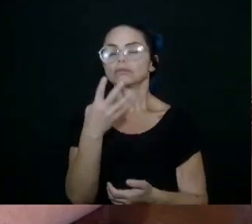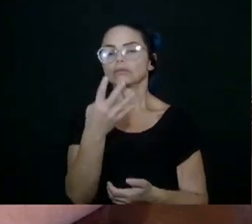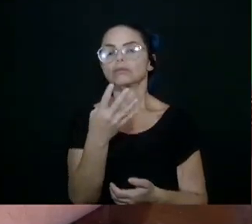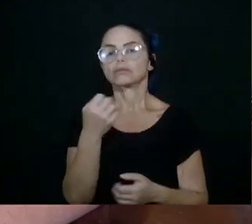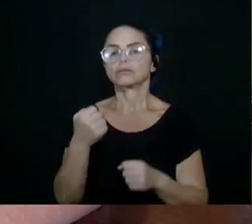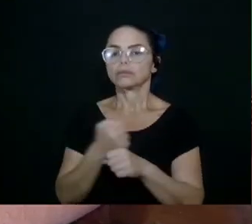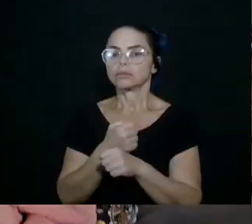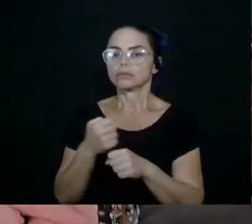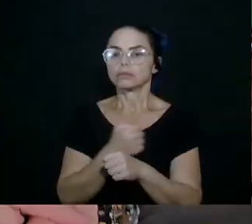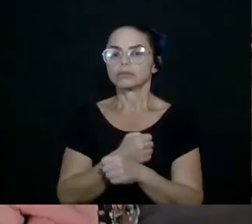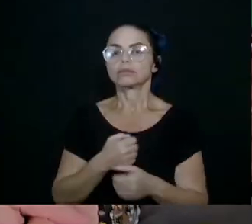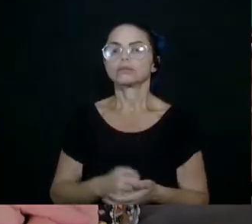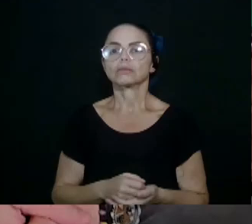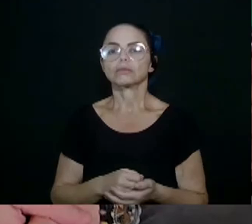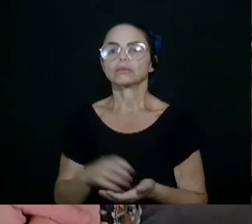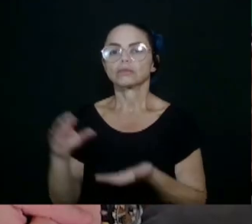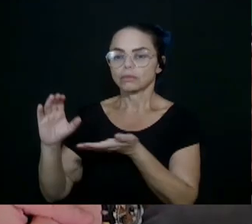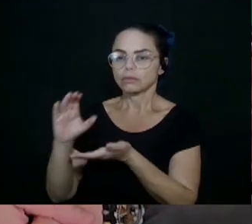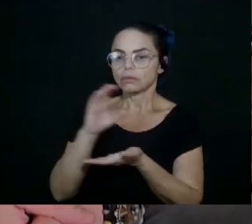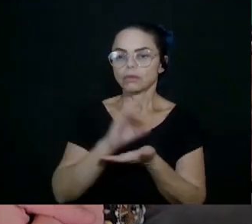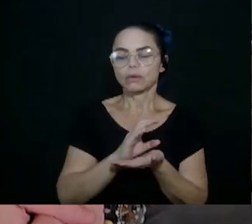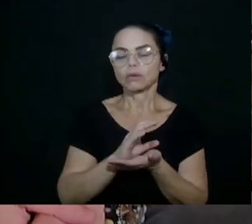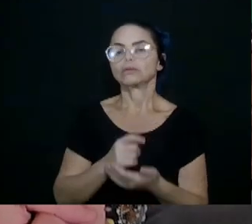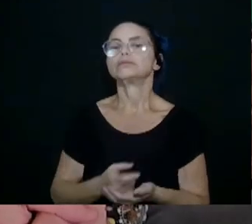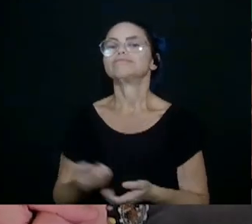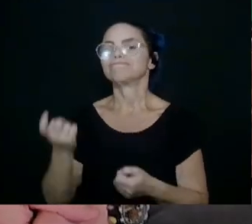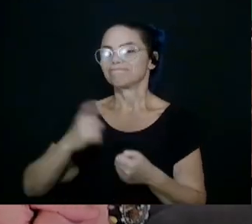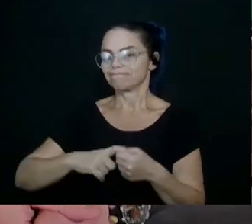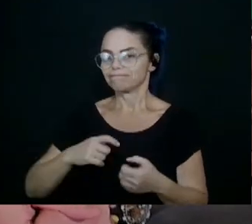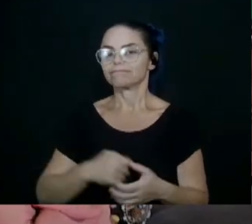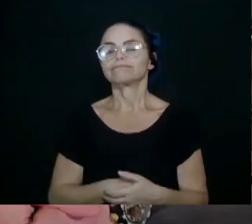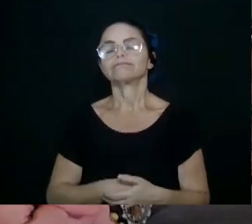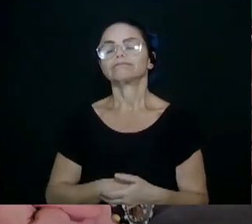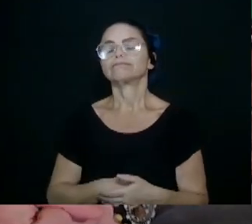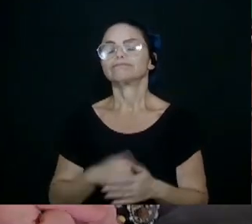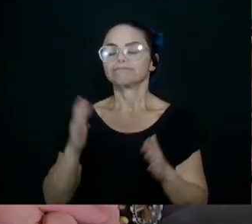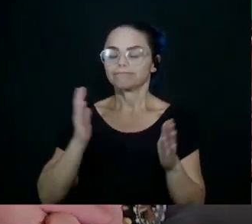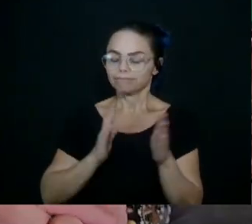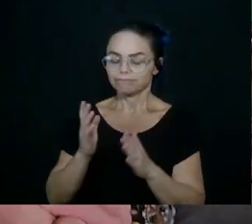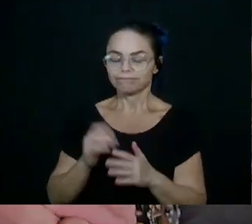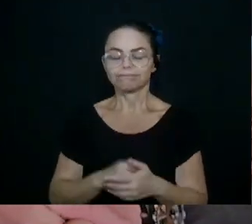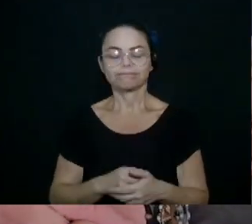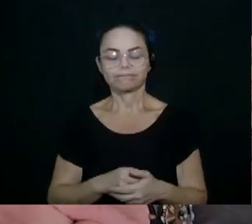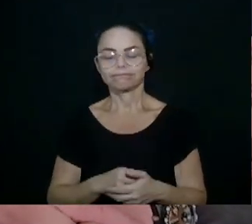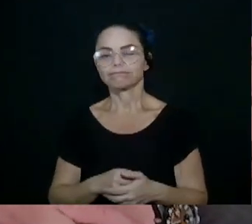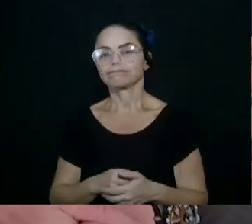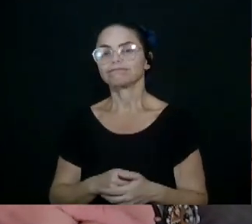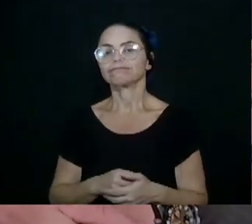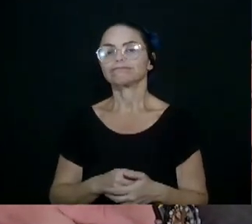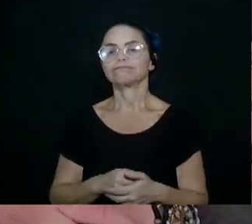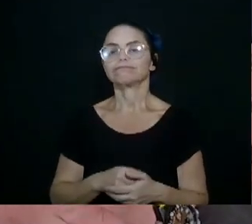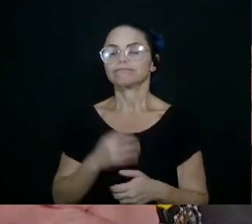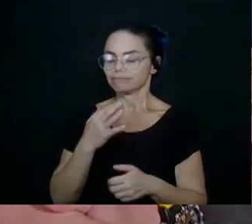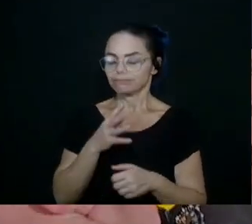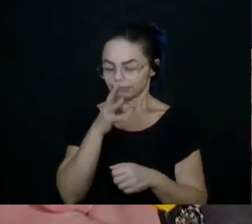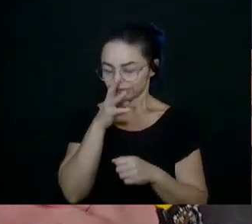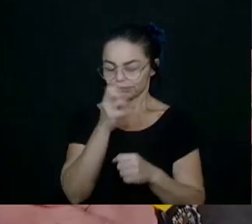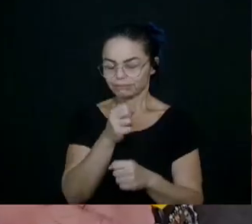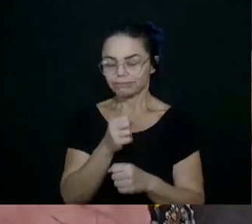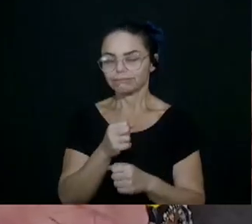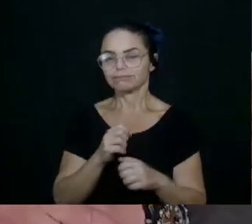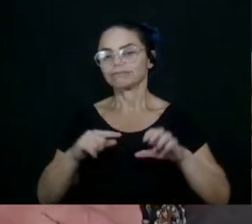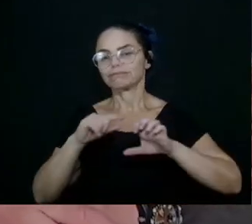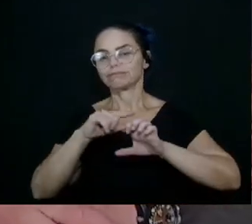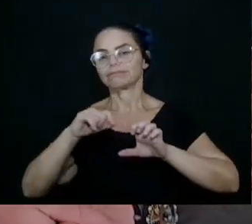4 anos. E qual é, nesse momento, a resiliência do empreendedor